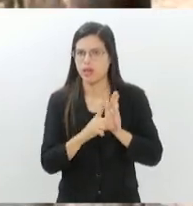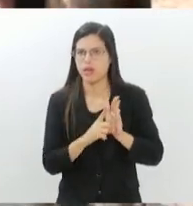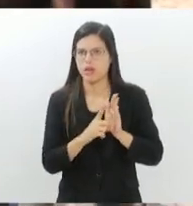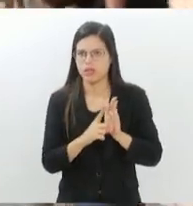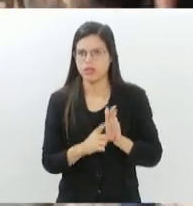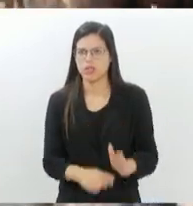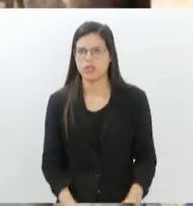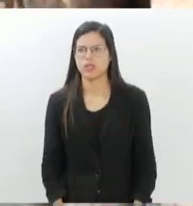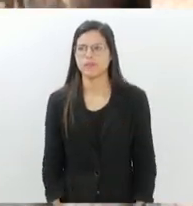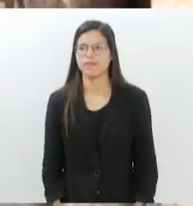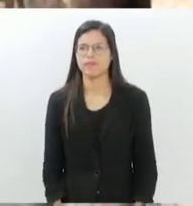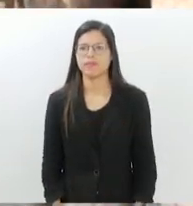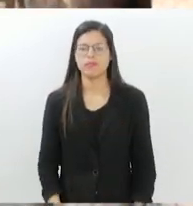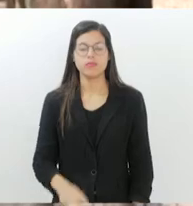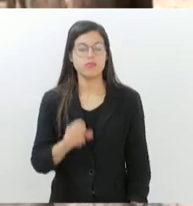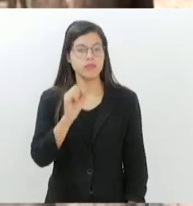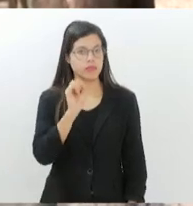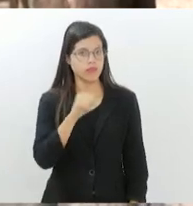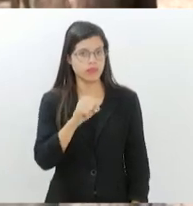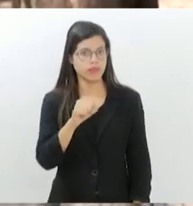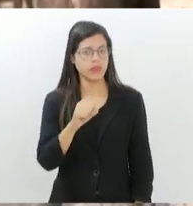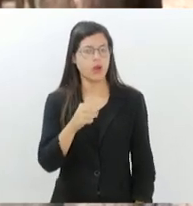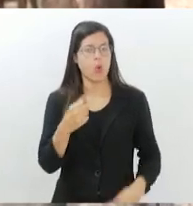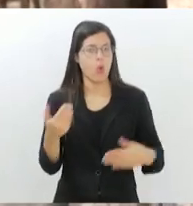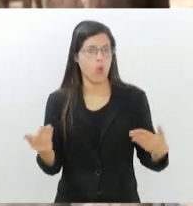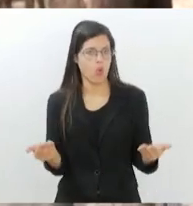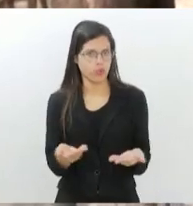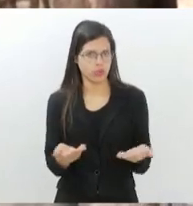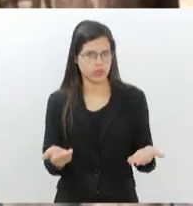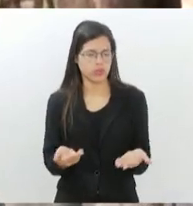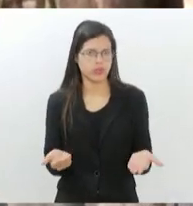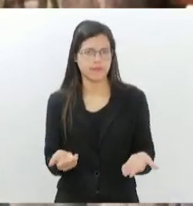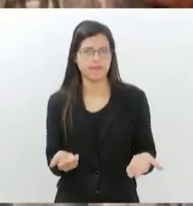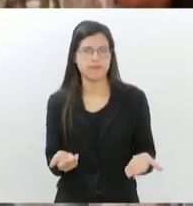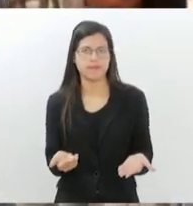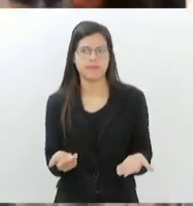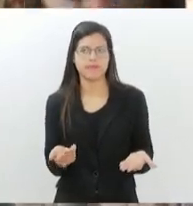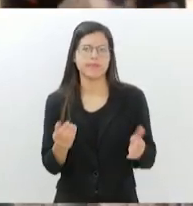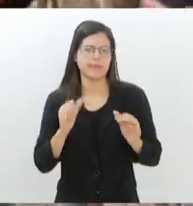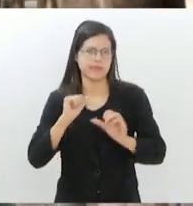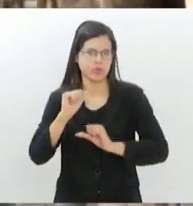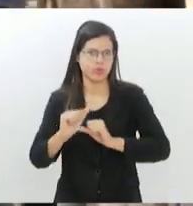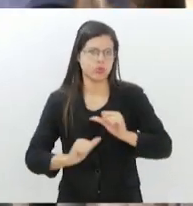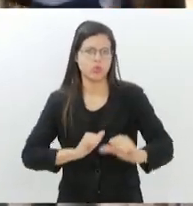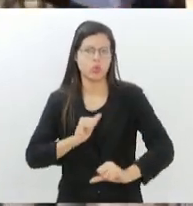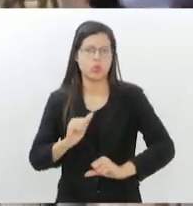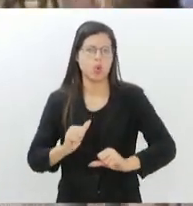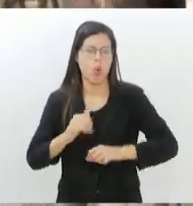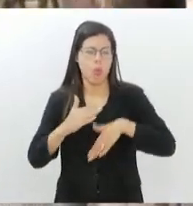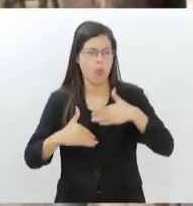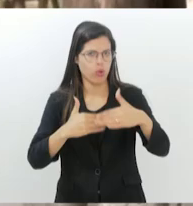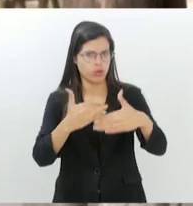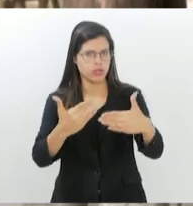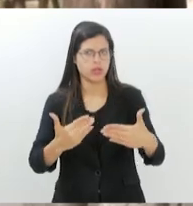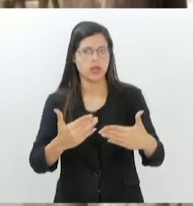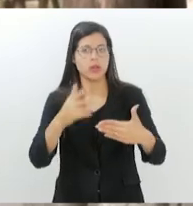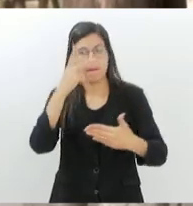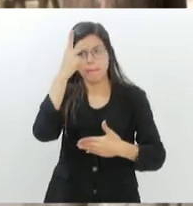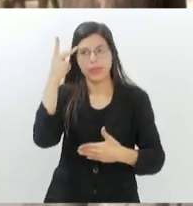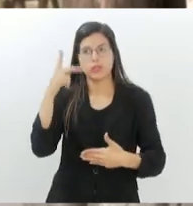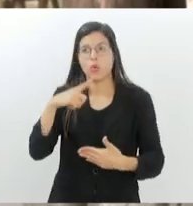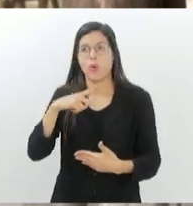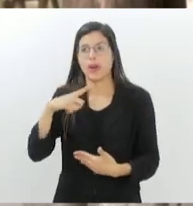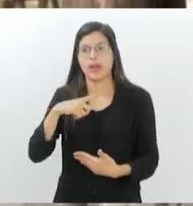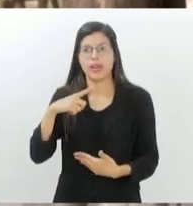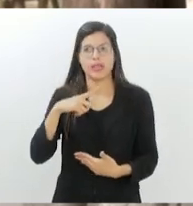da doença. Sim, hoje em dia mudou um pouco o protocolo. os pacientes que têm